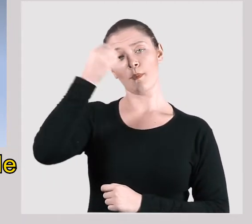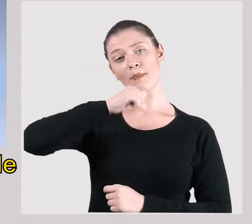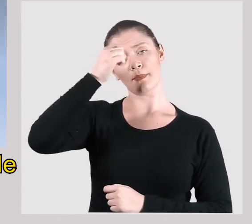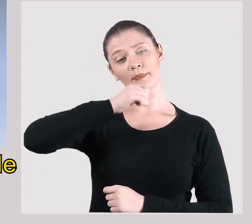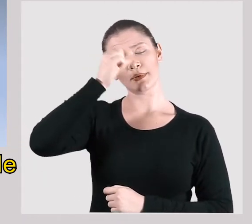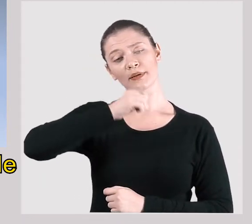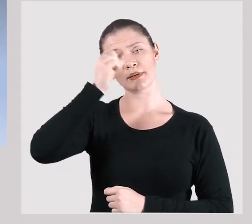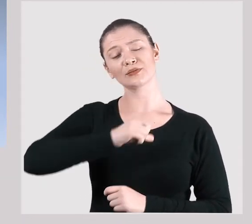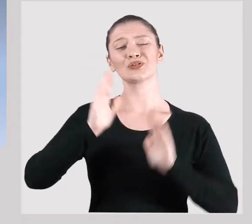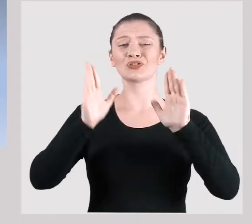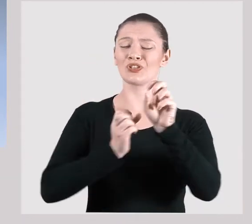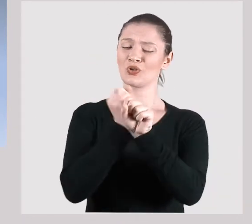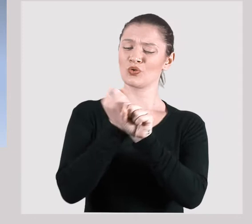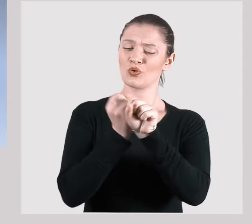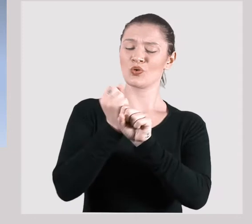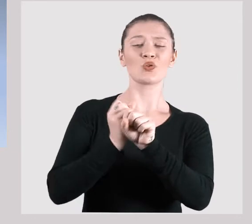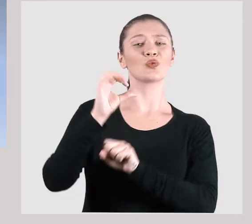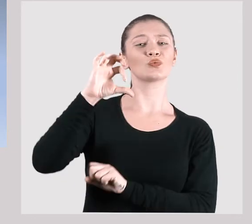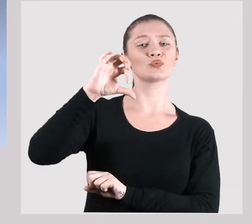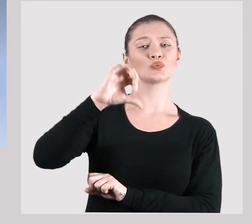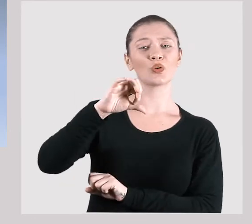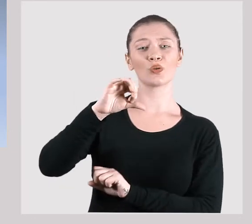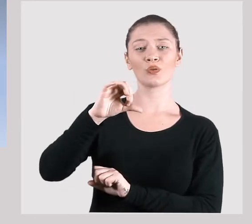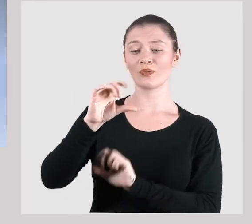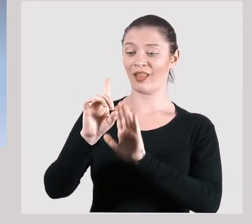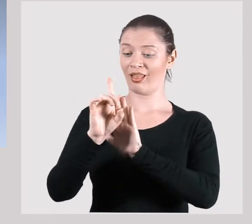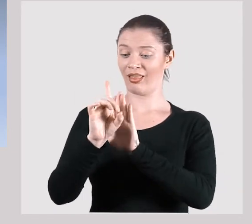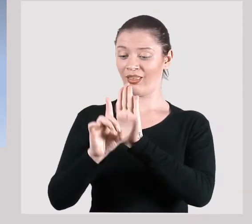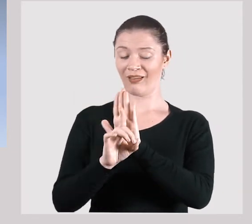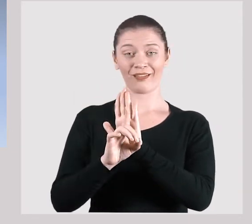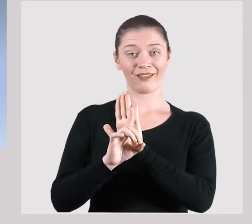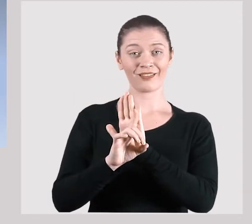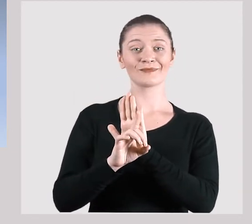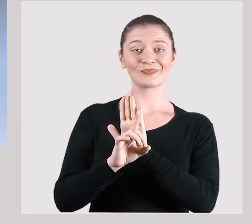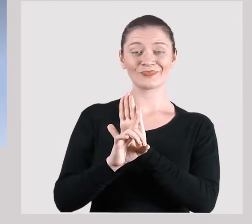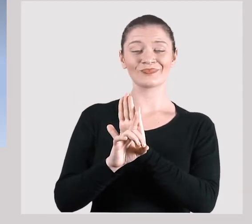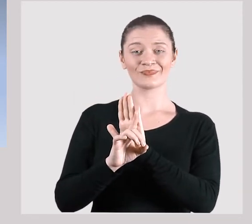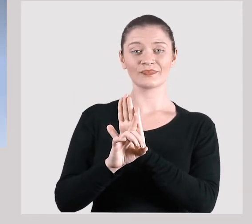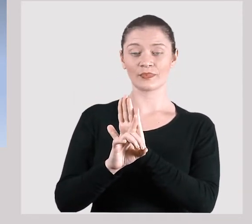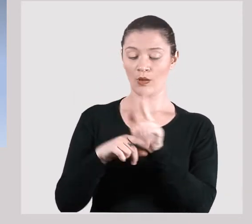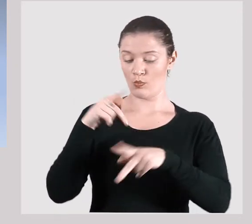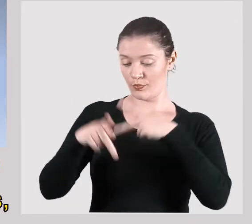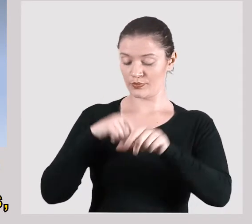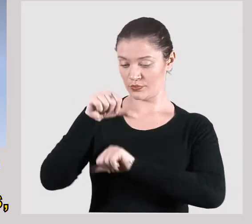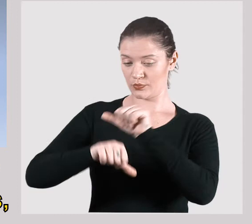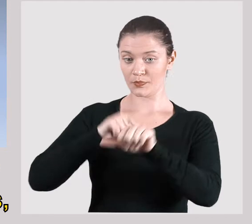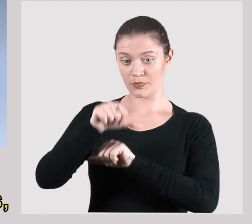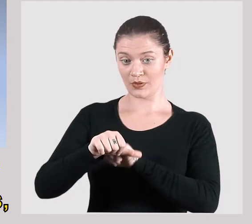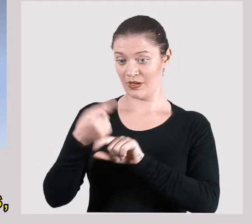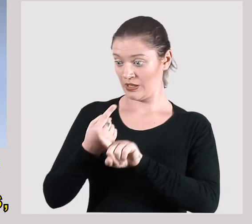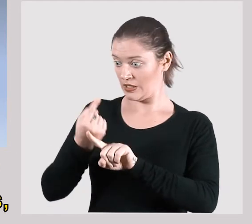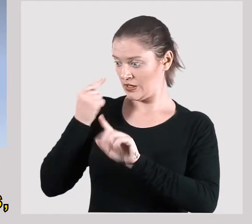porque já tem quase 9 anos, quase uma década, a população mudou e esse guideline foi baseado naquela